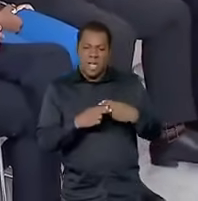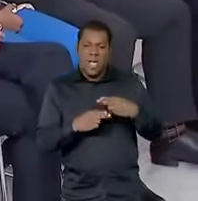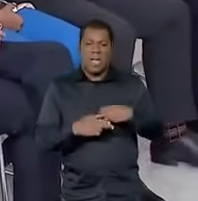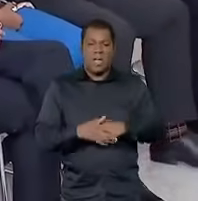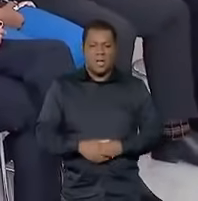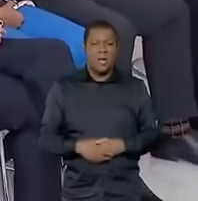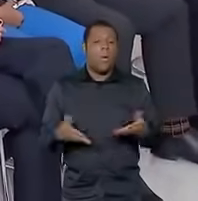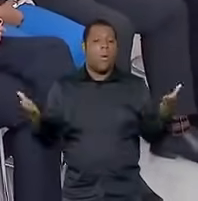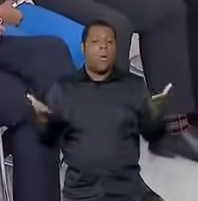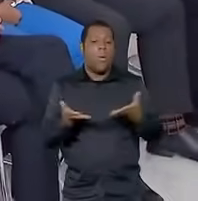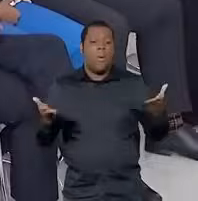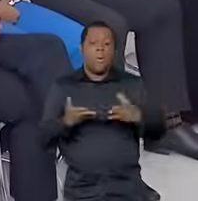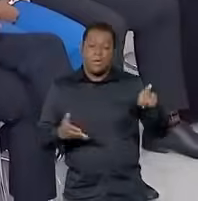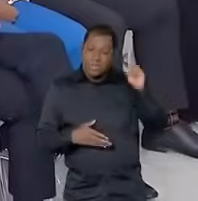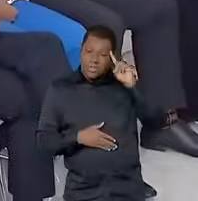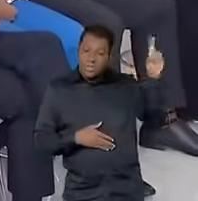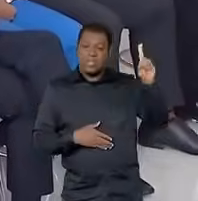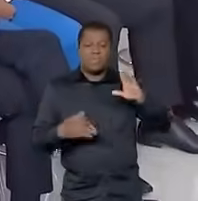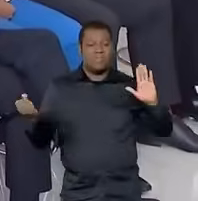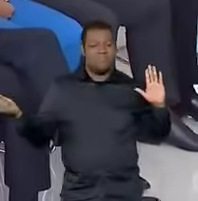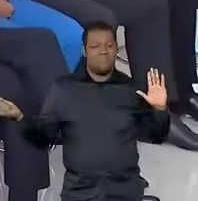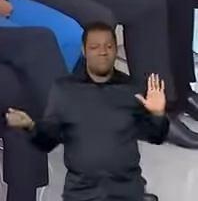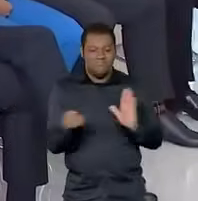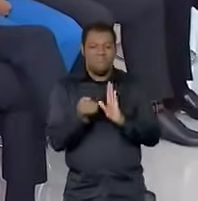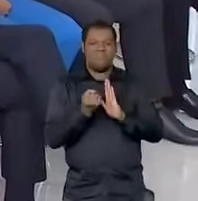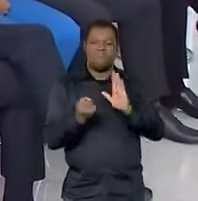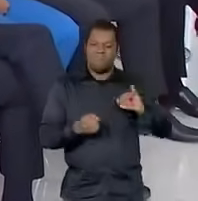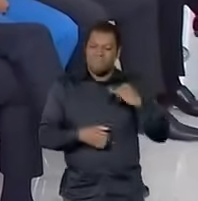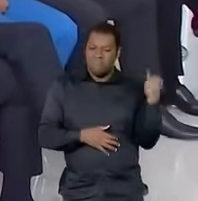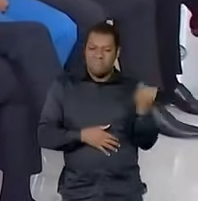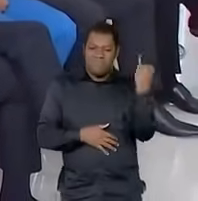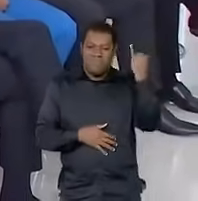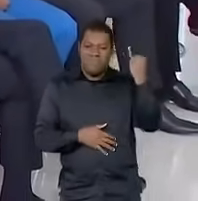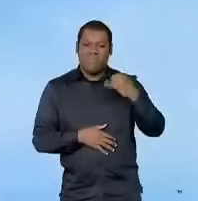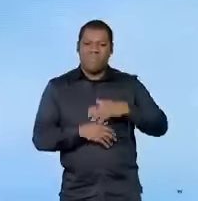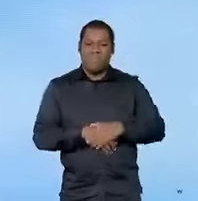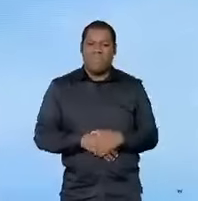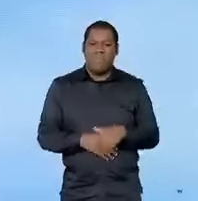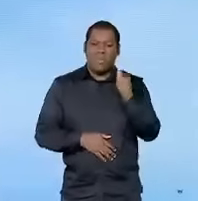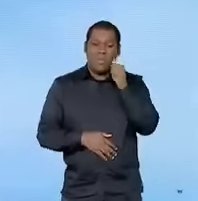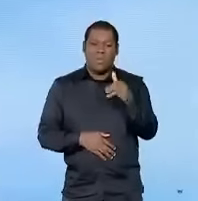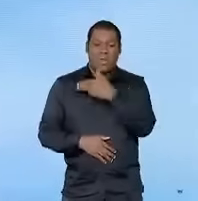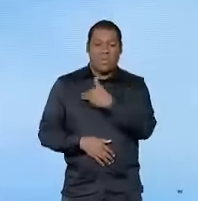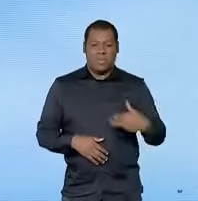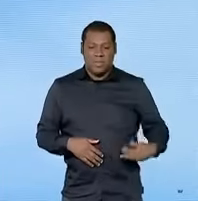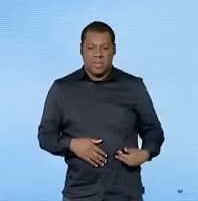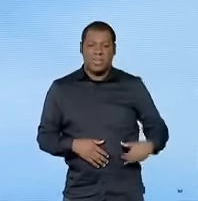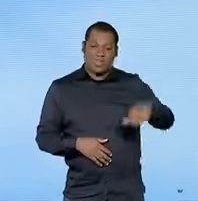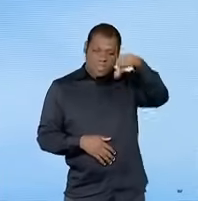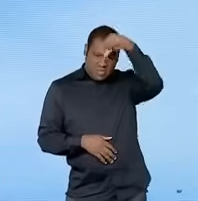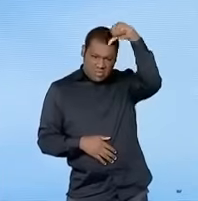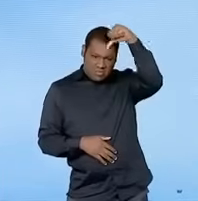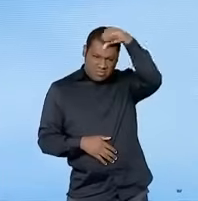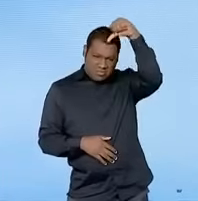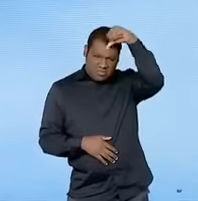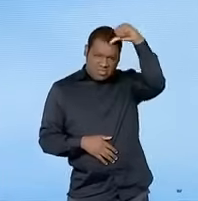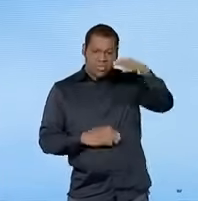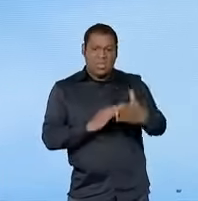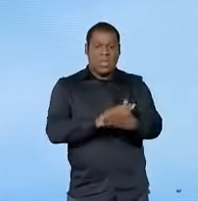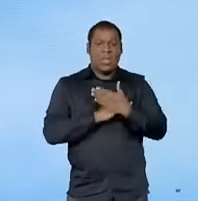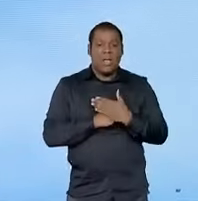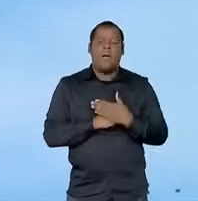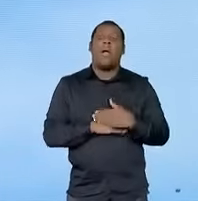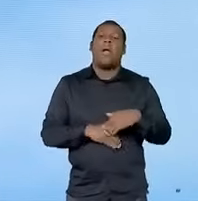esse dia hoje está podendo se realizar. Muito obrigado, Rui. A ministra Esther, que também ajudou muito nesse processo, ao